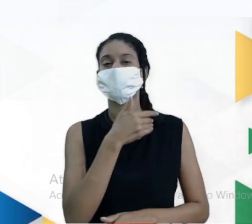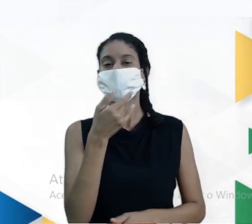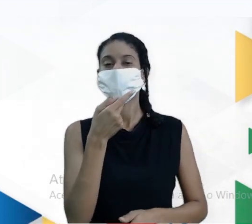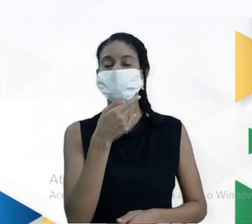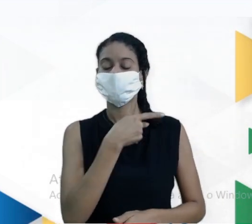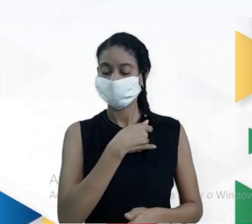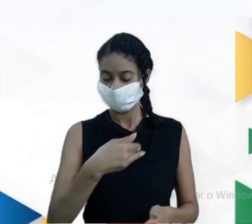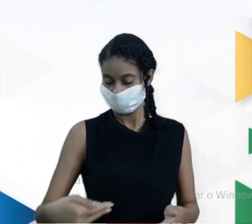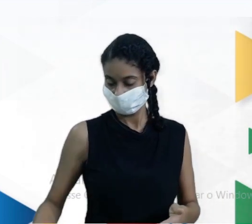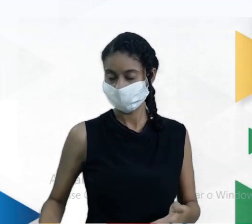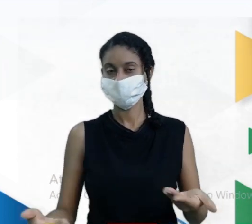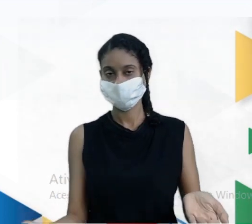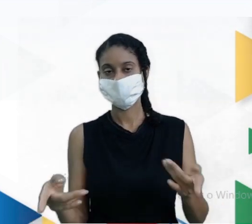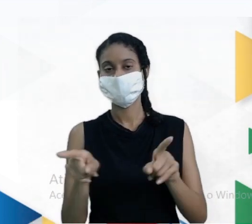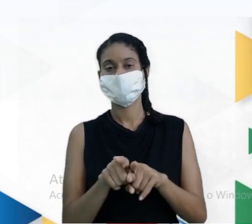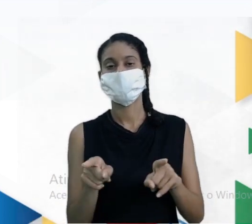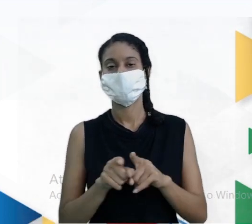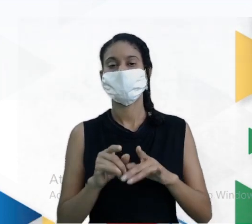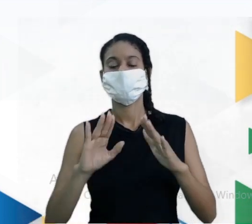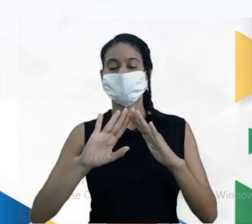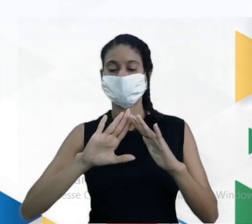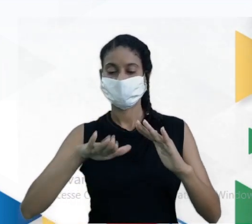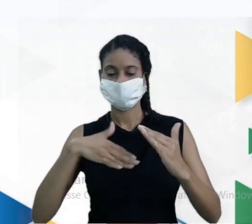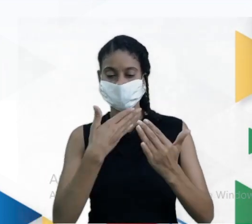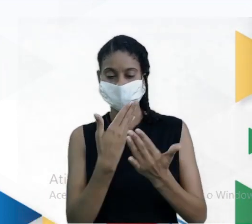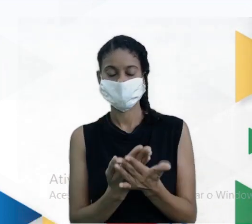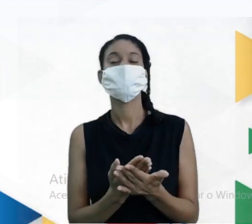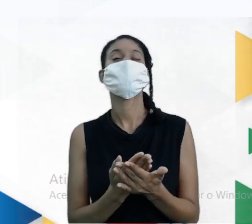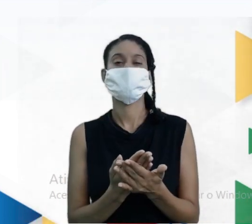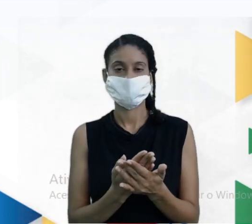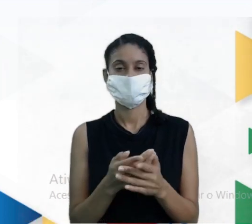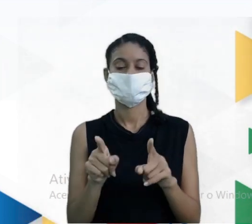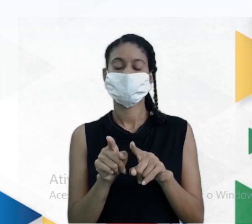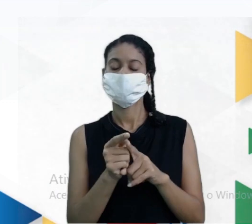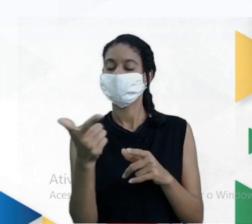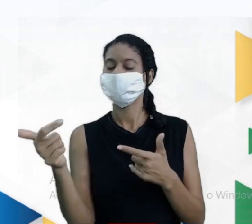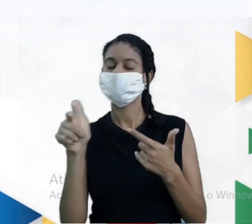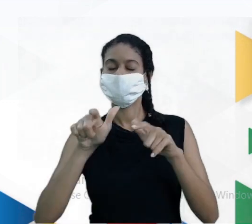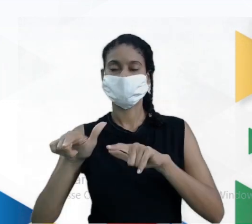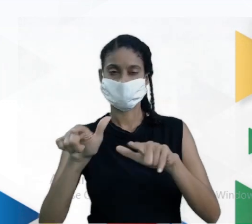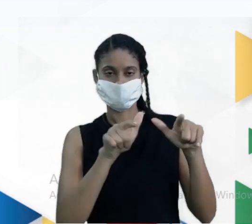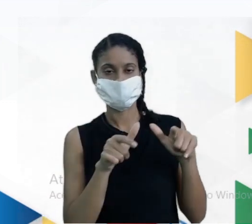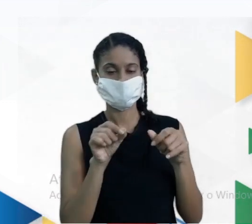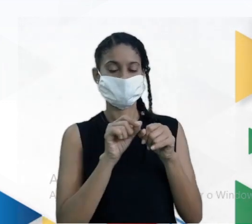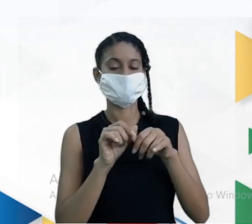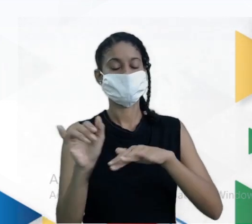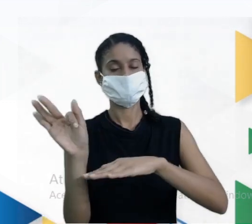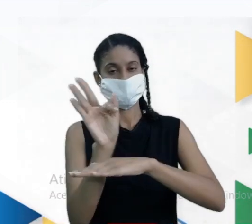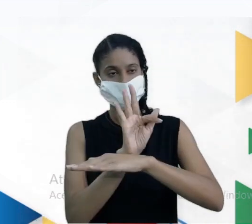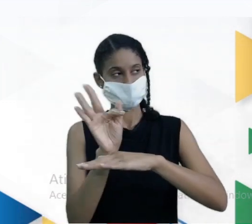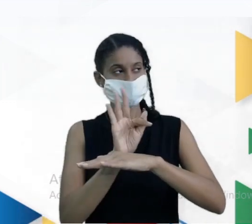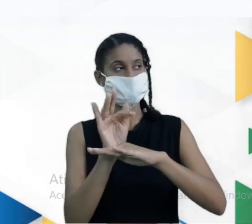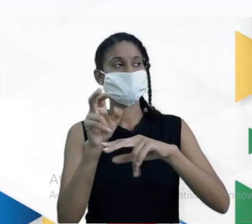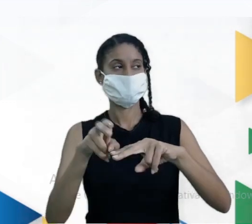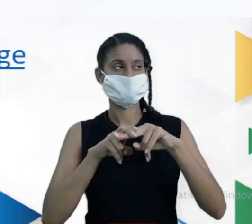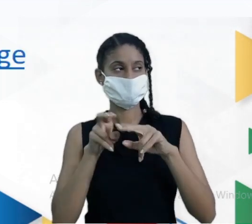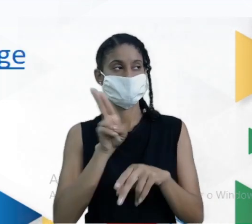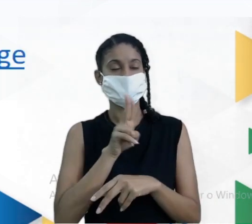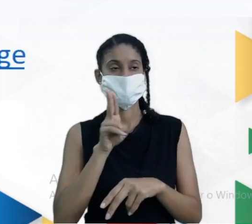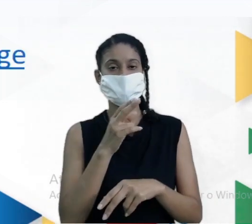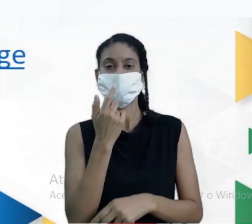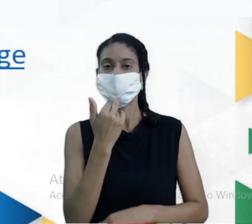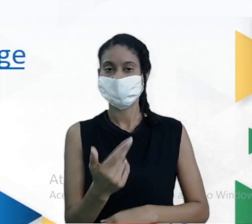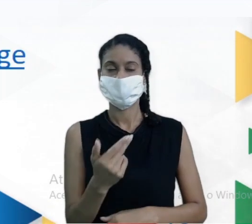o próprio governo, schools, as escolas e outros espaços formalizados, por isso que é chamado de